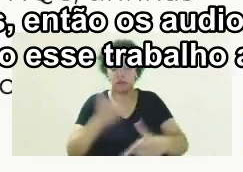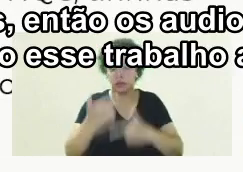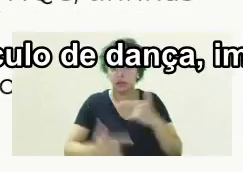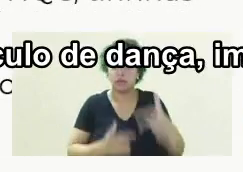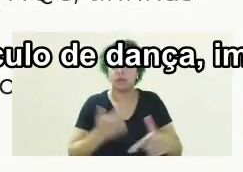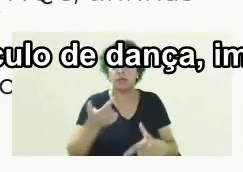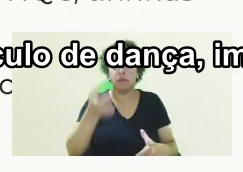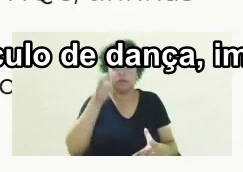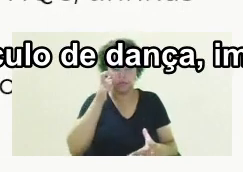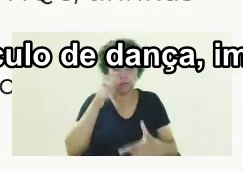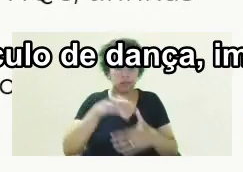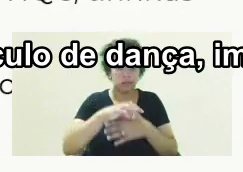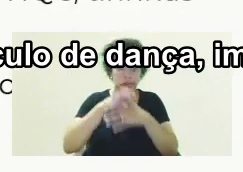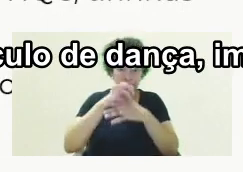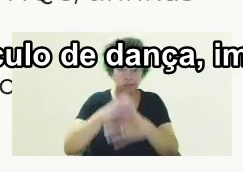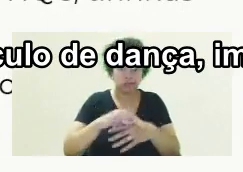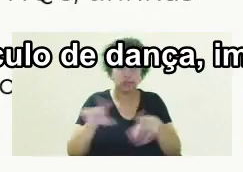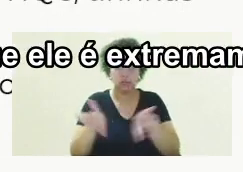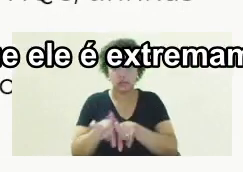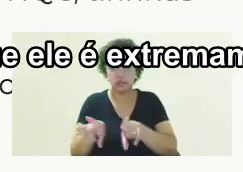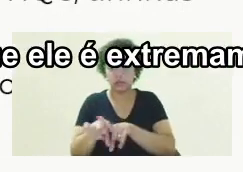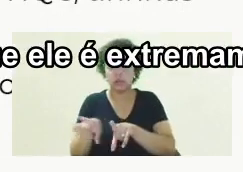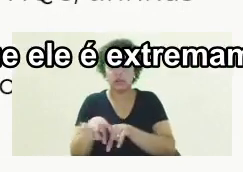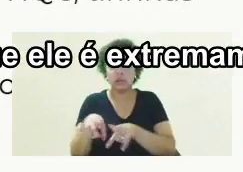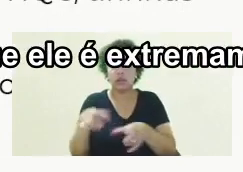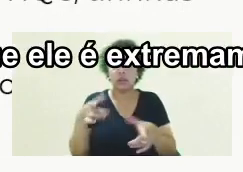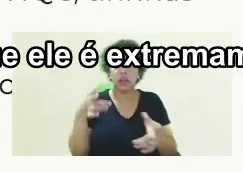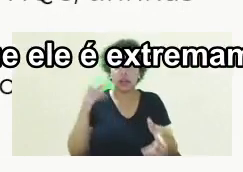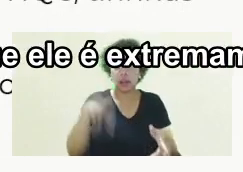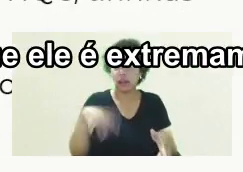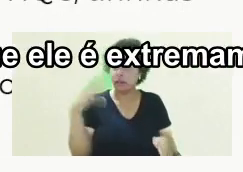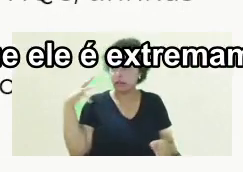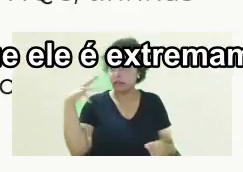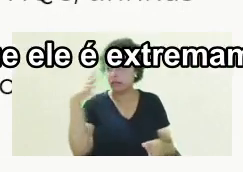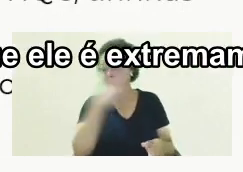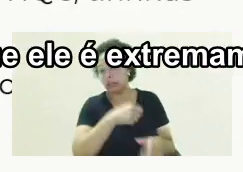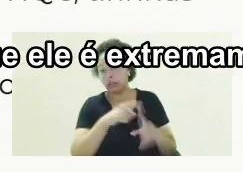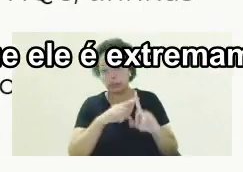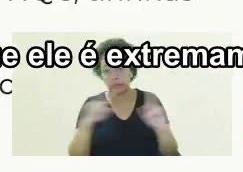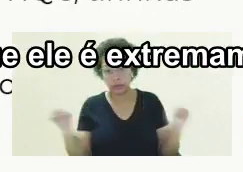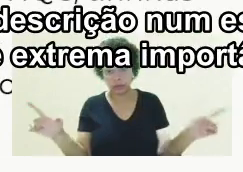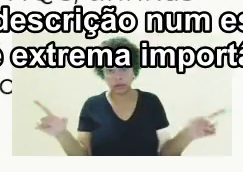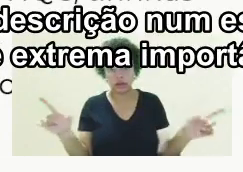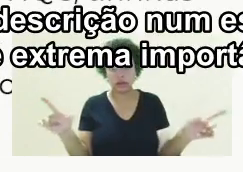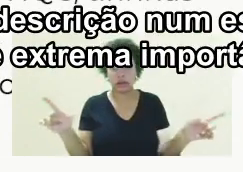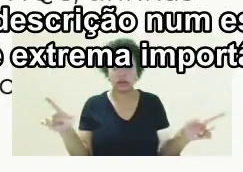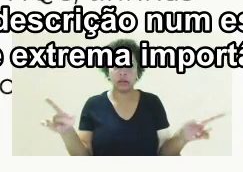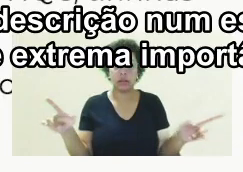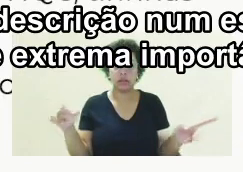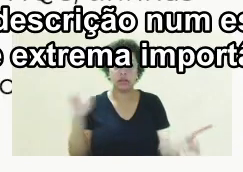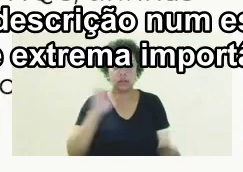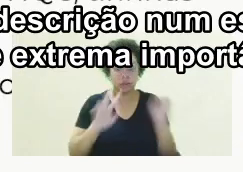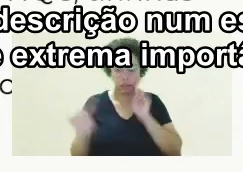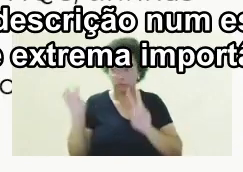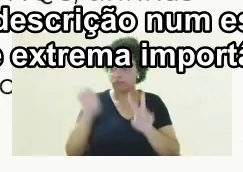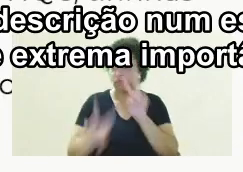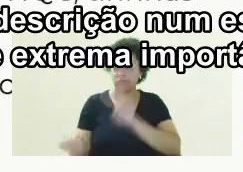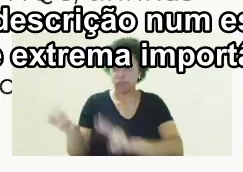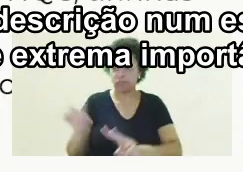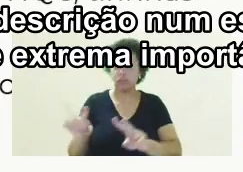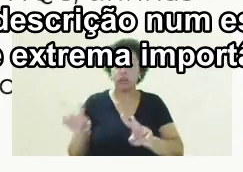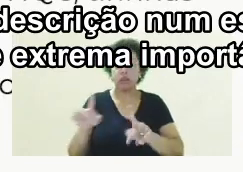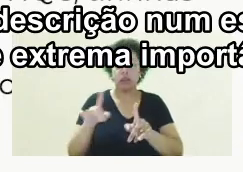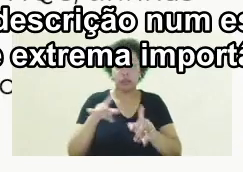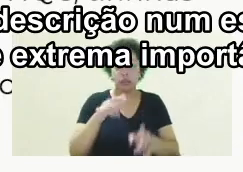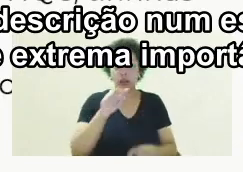vivo. Um espetáculo de dança, imagina, ele é lindo, só que ele é extremamente visual, então a audiodescrição num